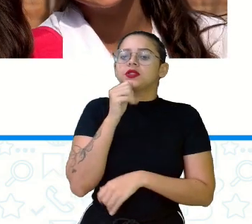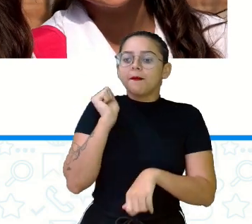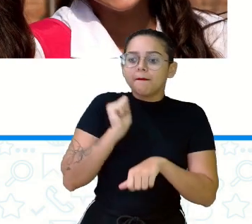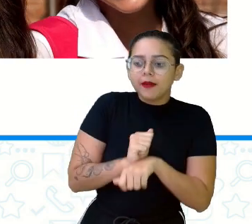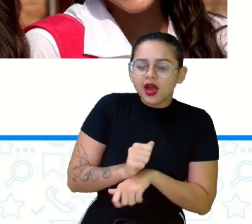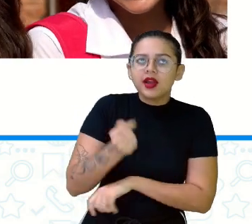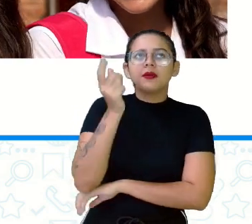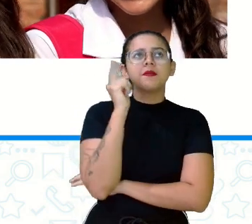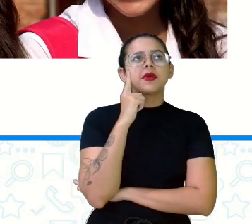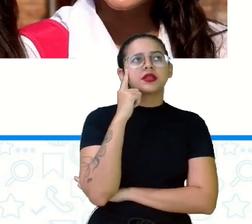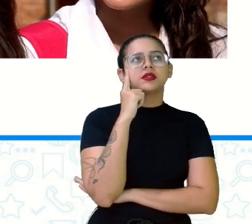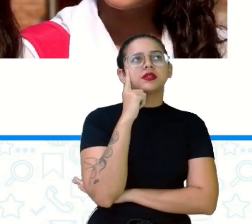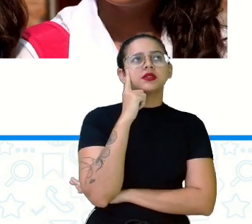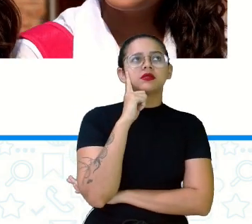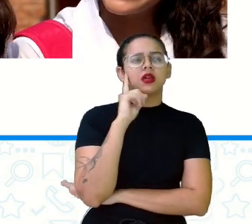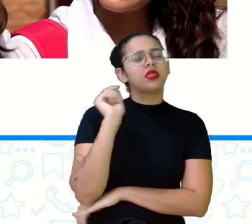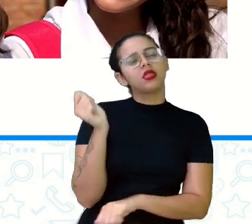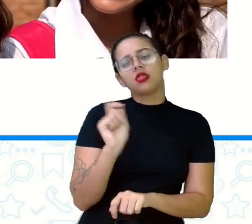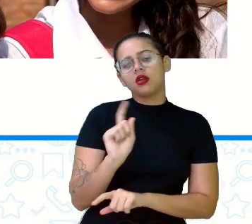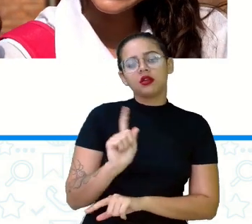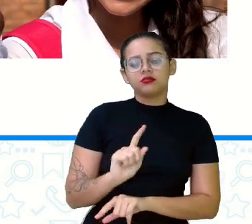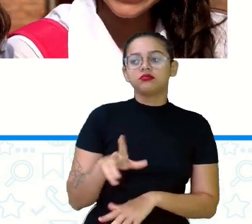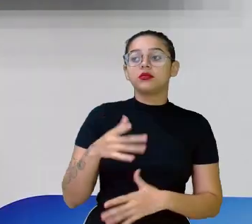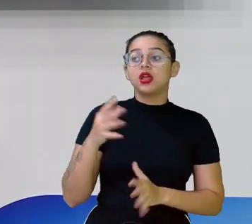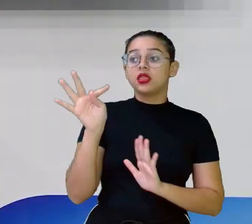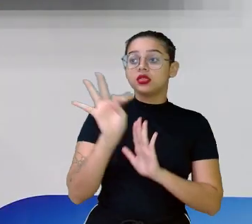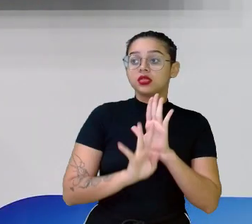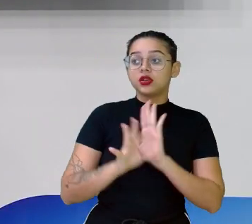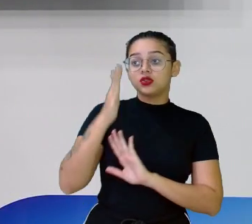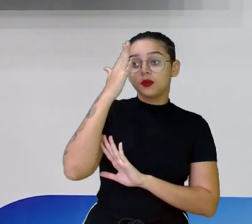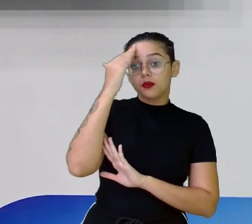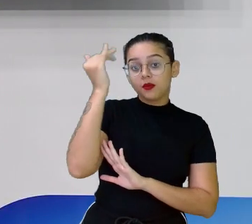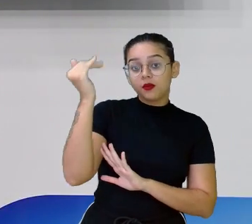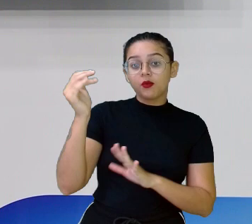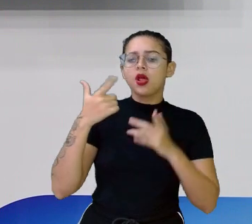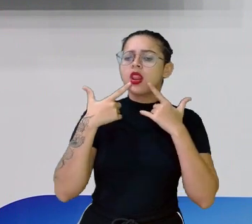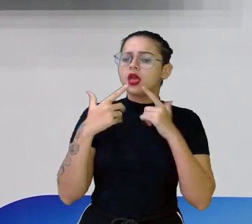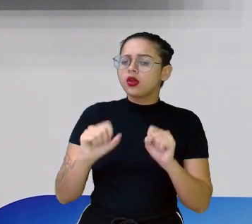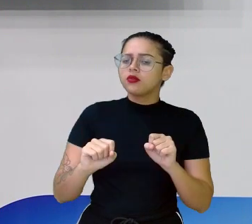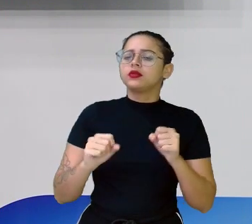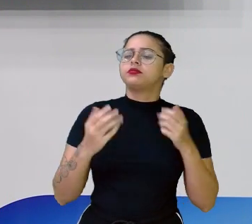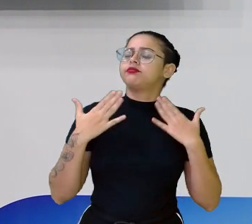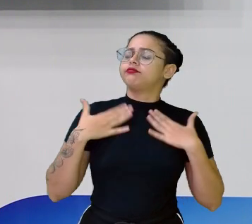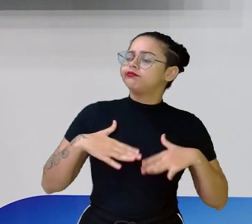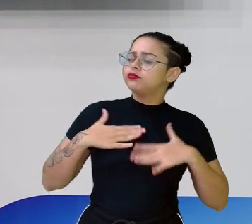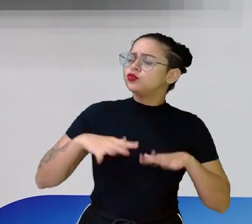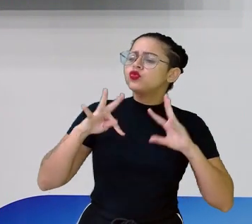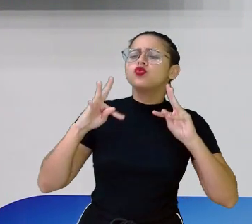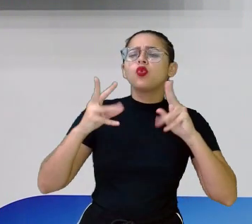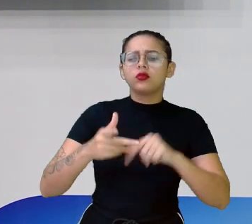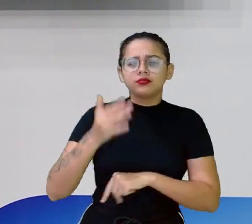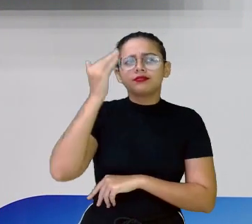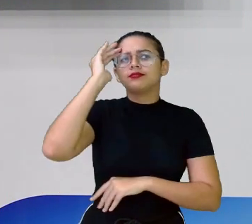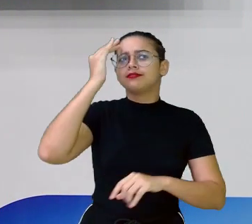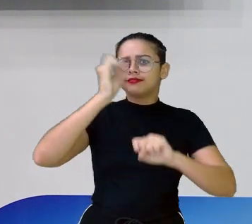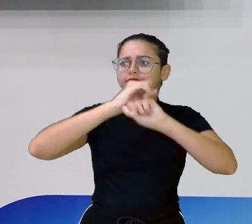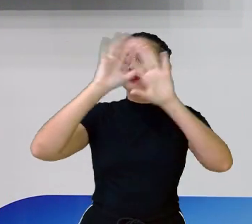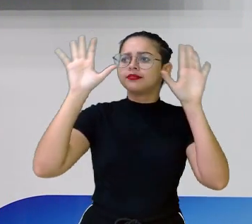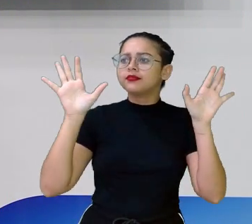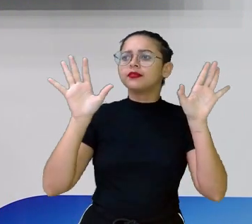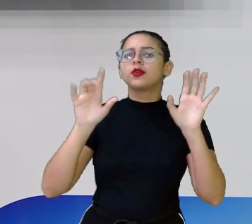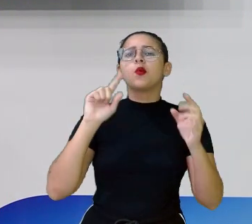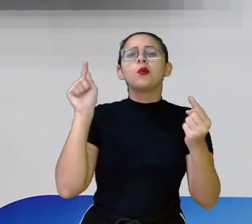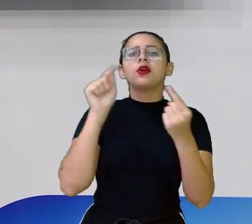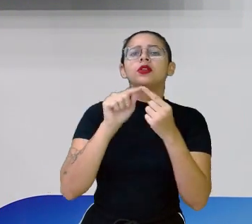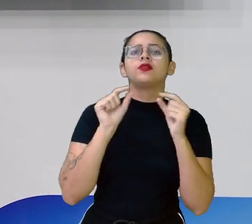pensar muito. Textos populares, tá? É uma linguagem mais tranquila, todo mundo ali vai entender e serve